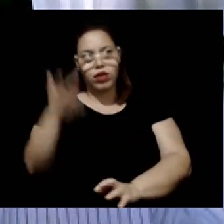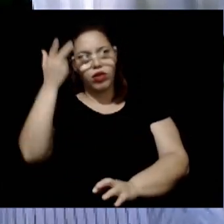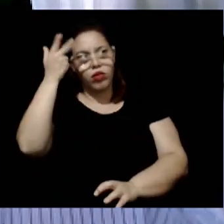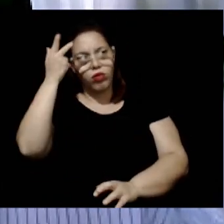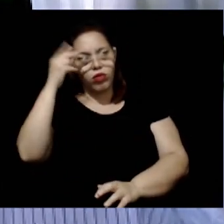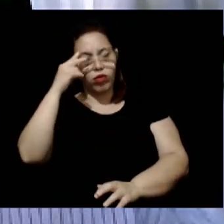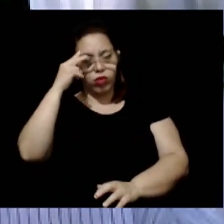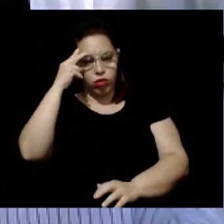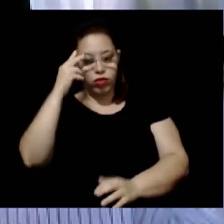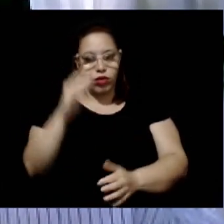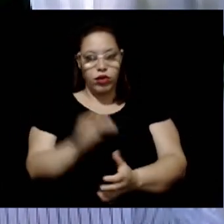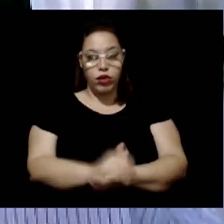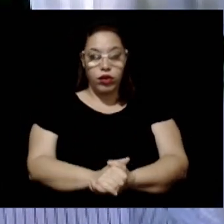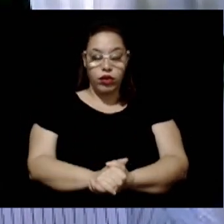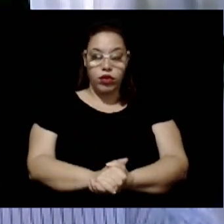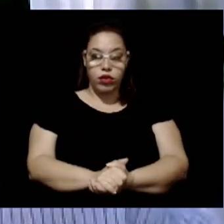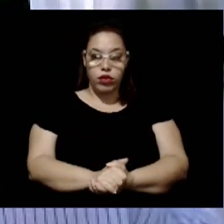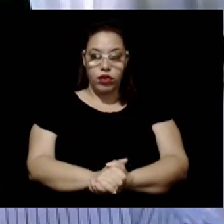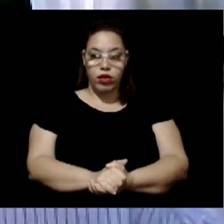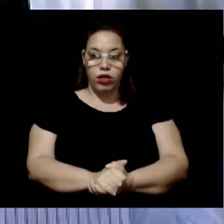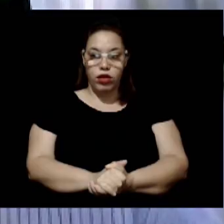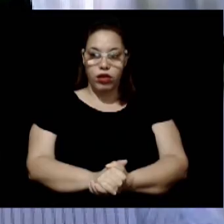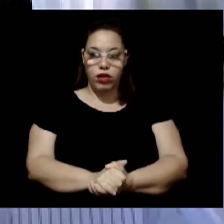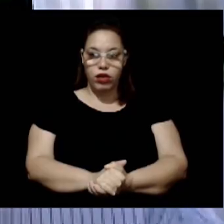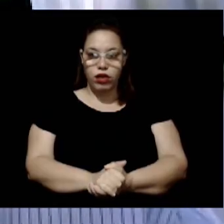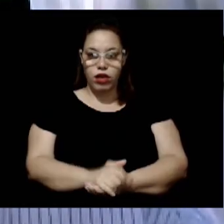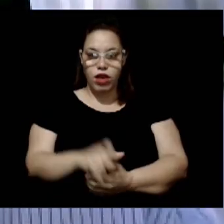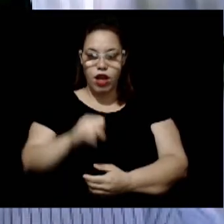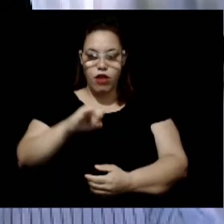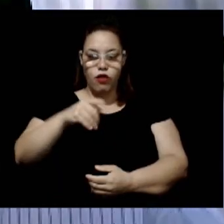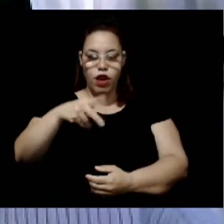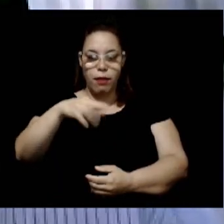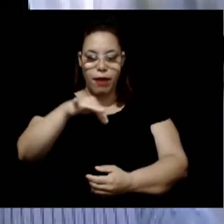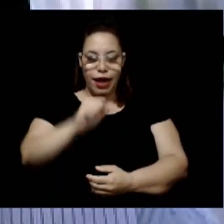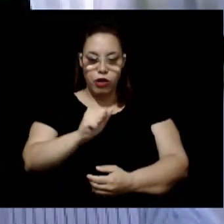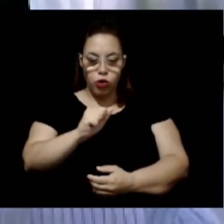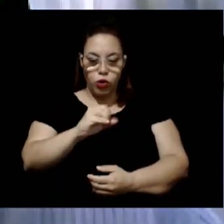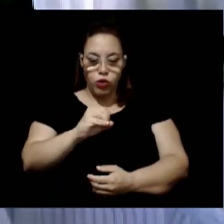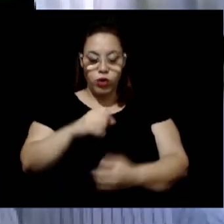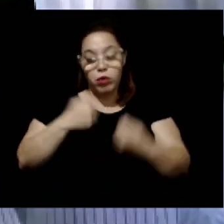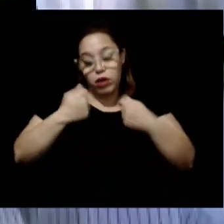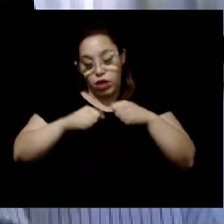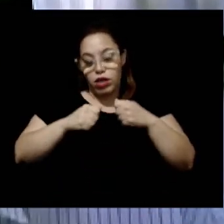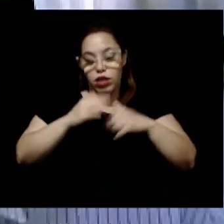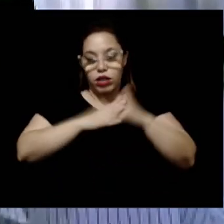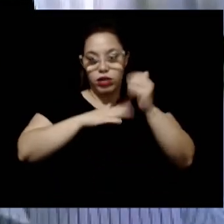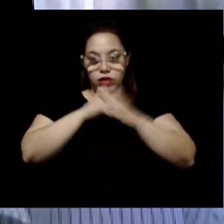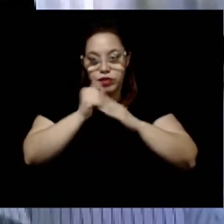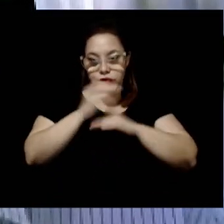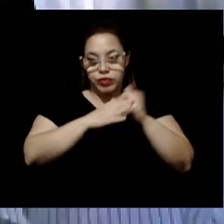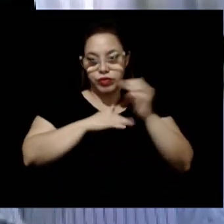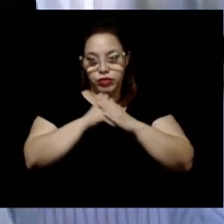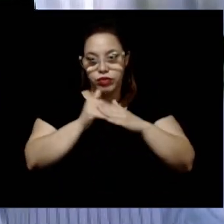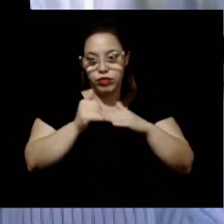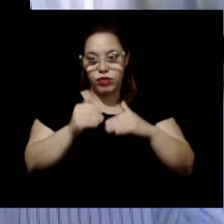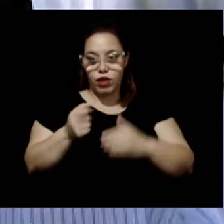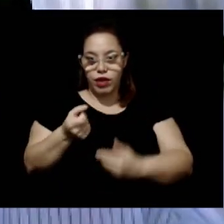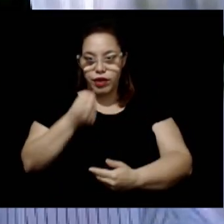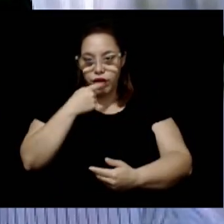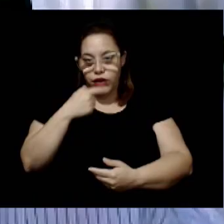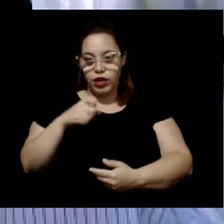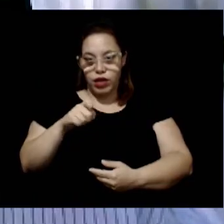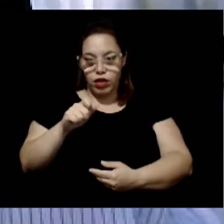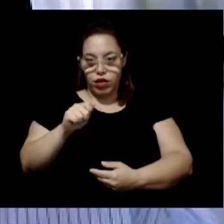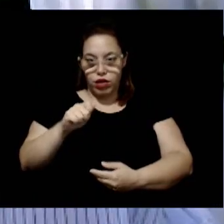uma vez o processo inflamado, precisa de tratamento anti-inflamatório, seja